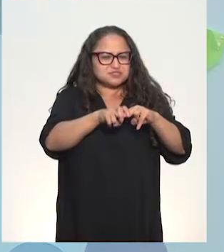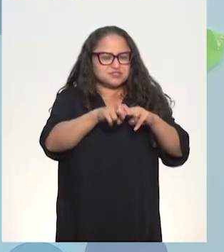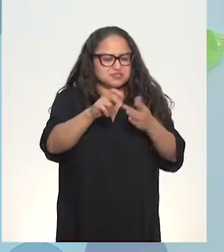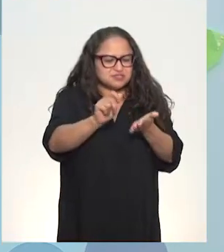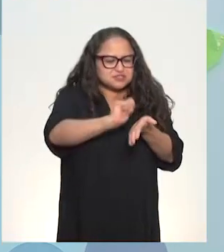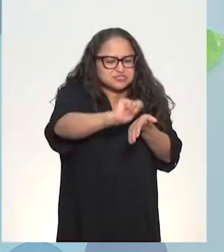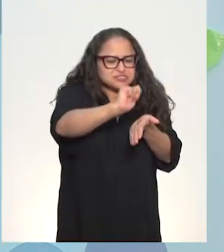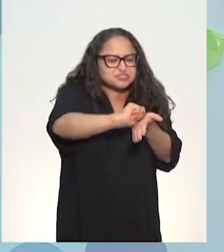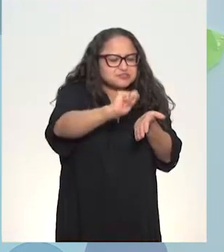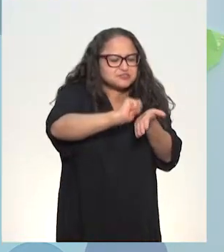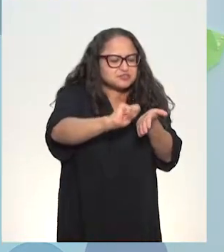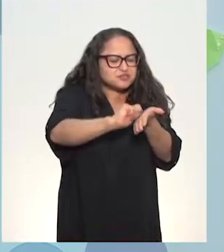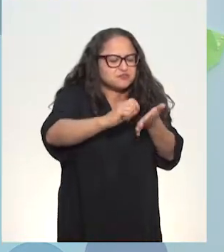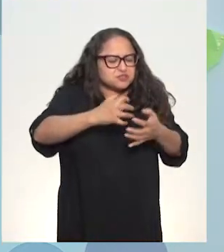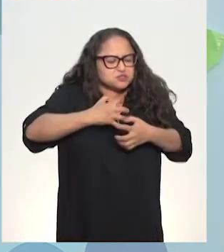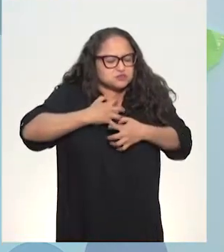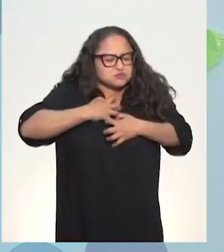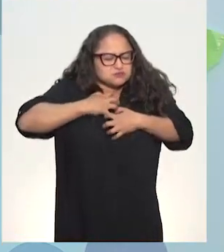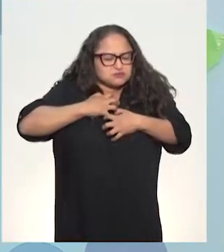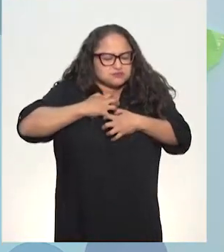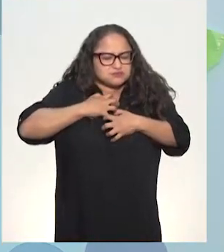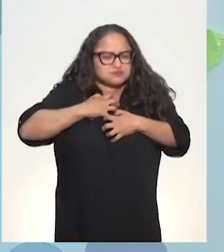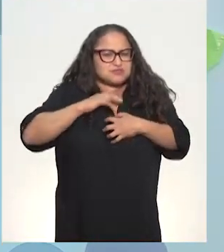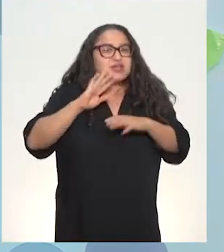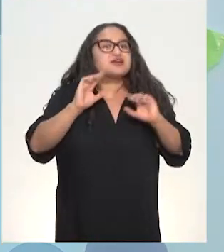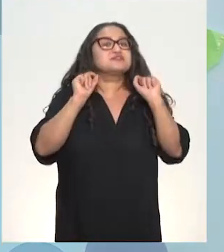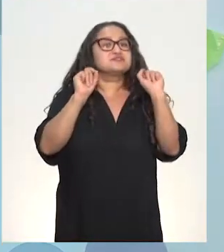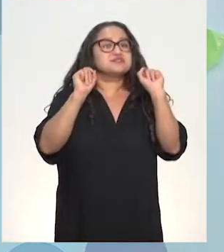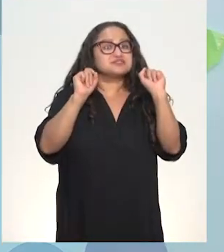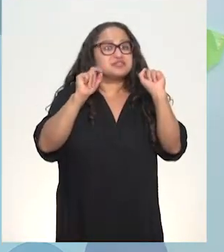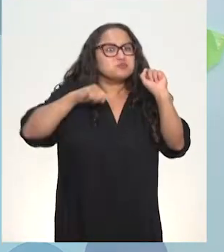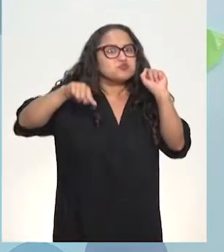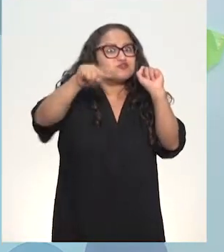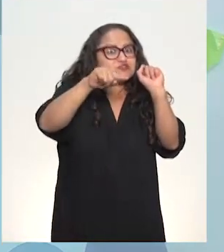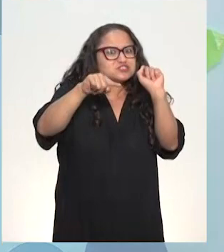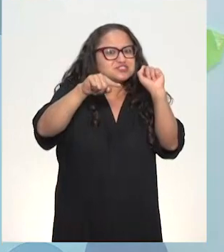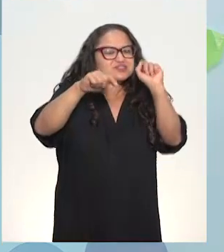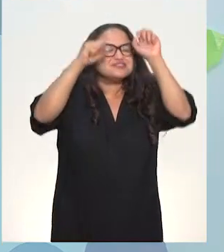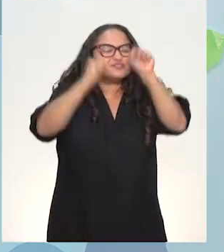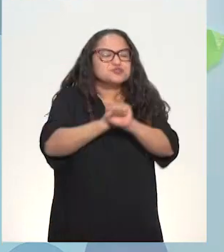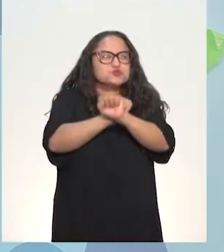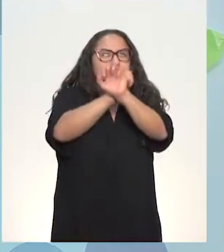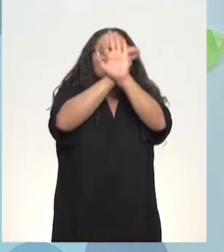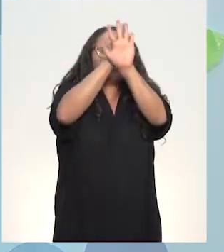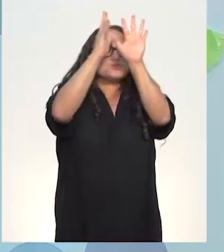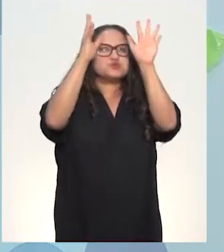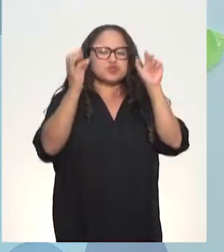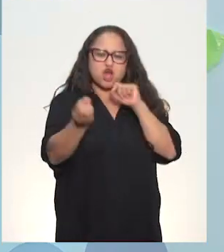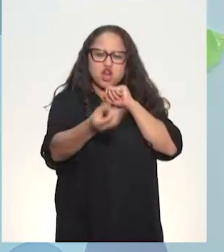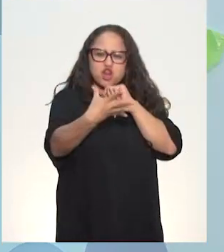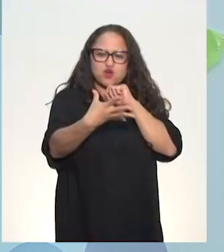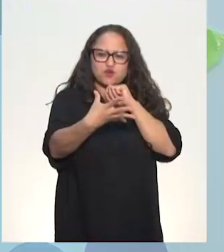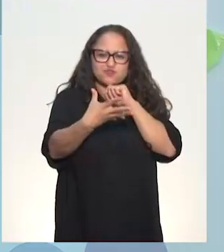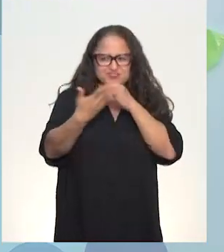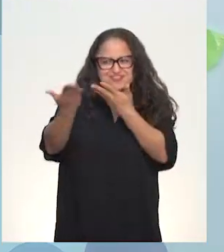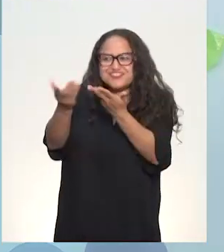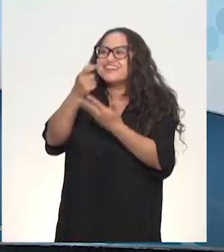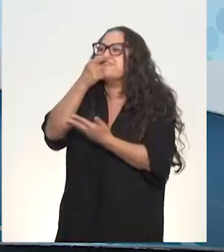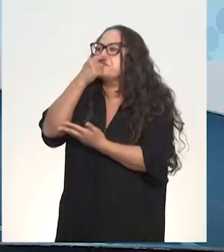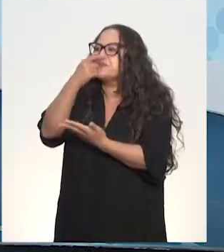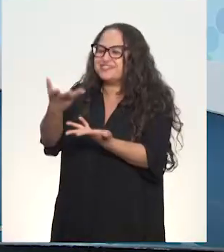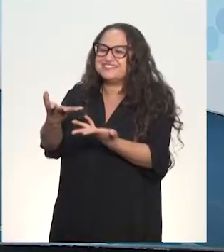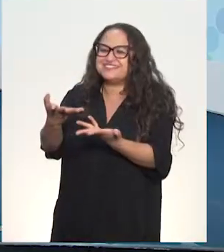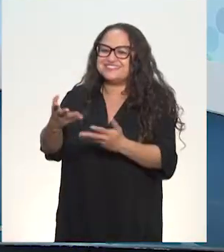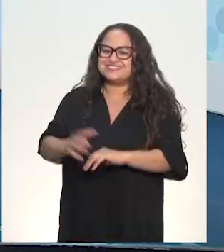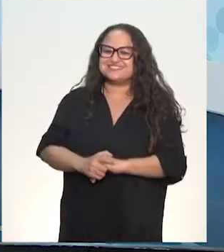e escreva as sensações. Quem sabe não surge, né, um acordar novo, né? Acordar by Fabiana. Acordava e foi